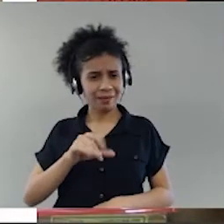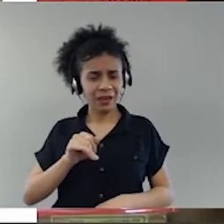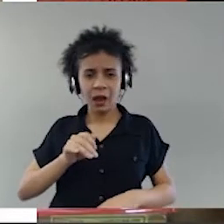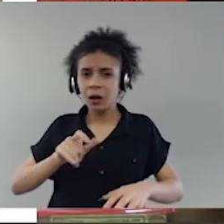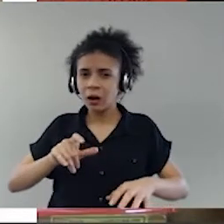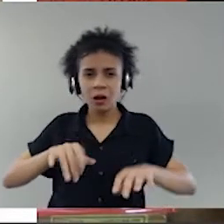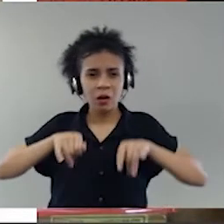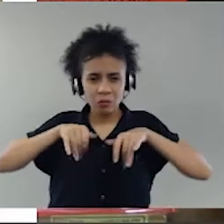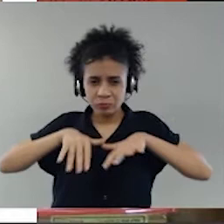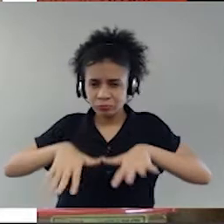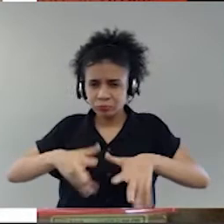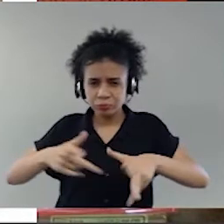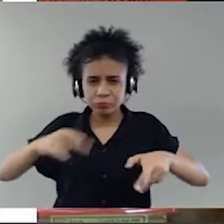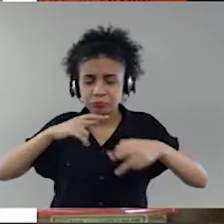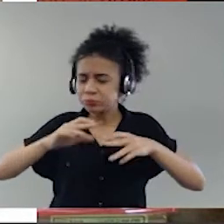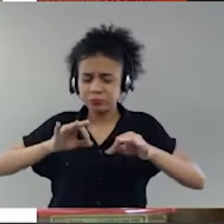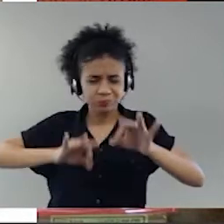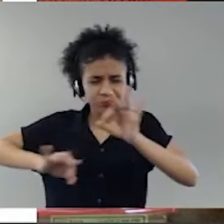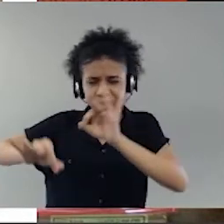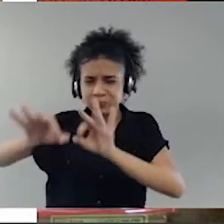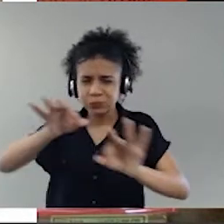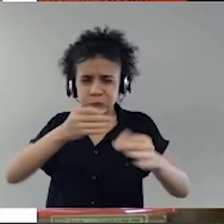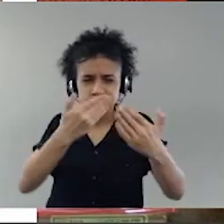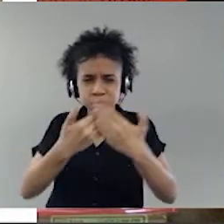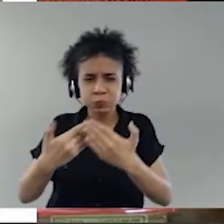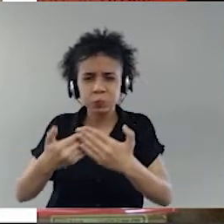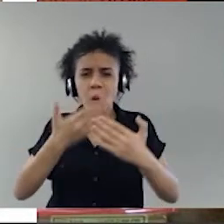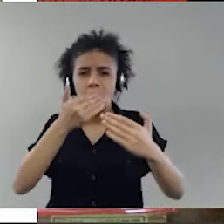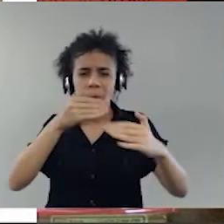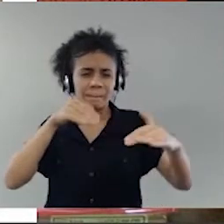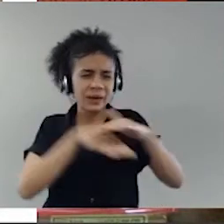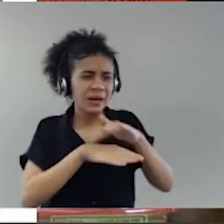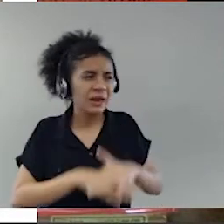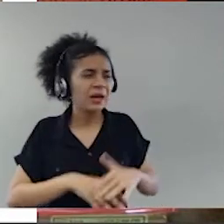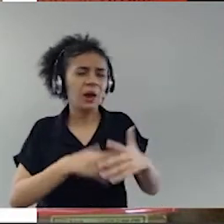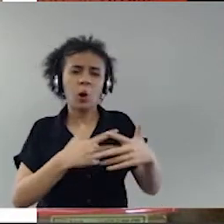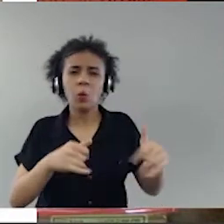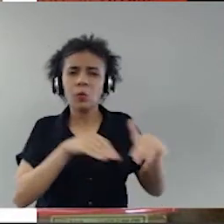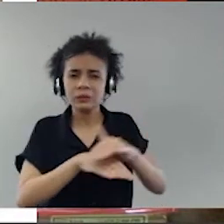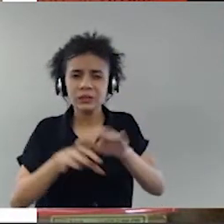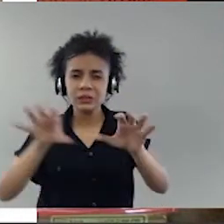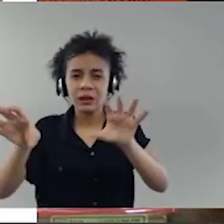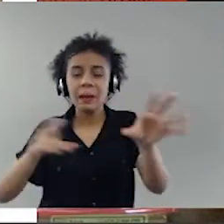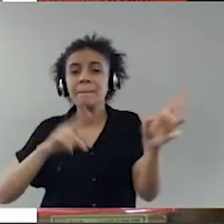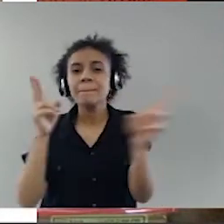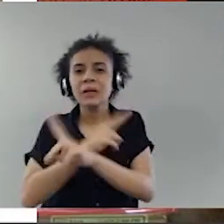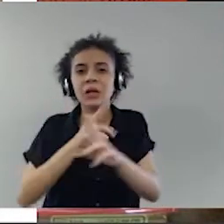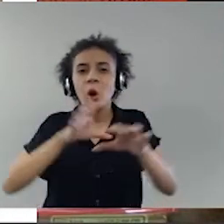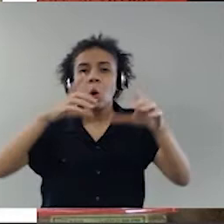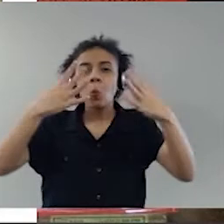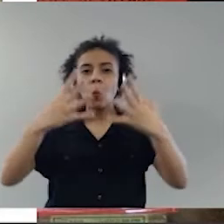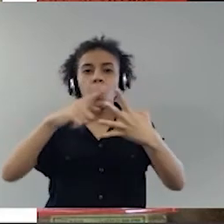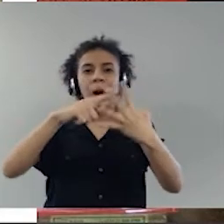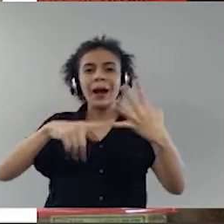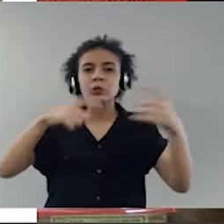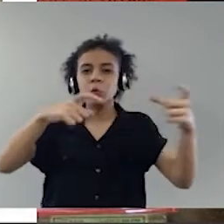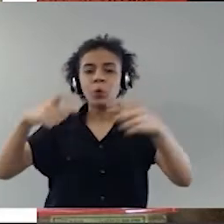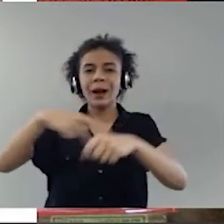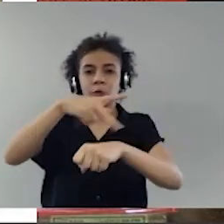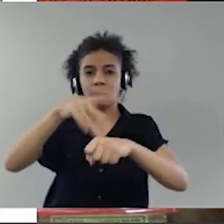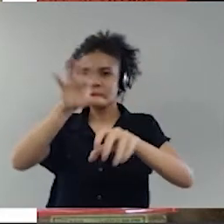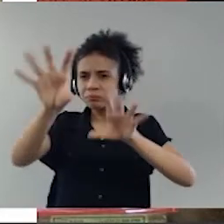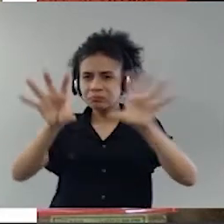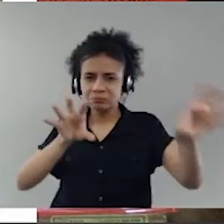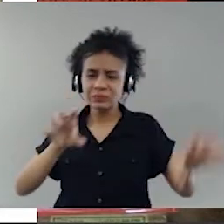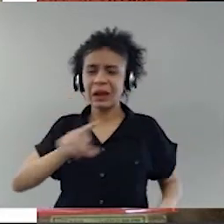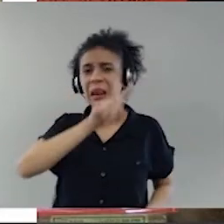sua cadeia de resposta, criando estoques de emergência em 4 pontos estratégicos do país.